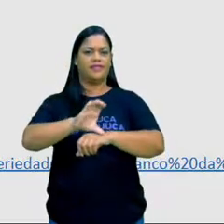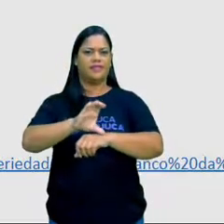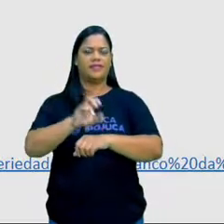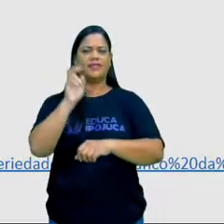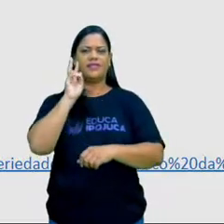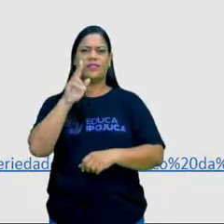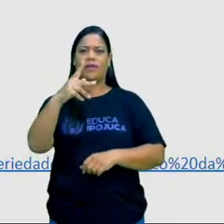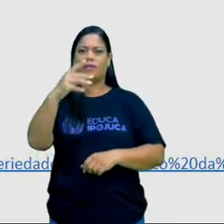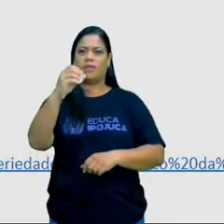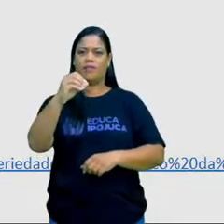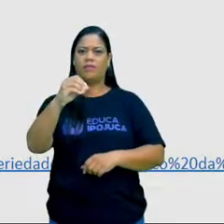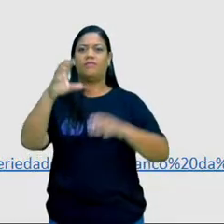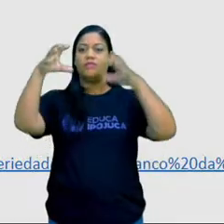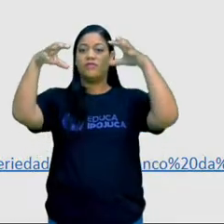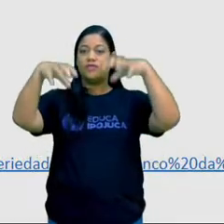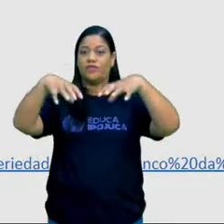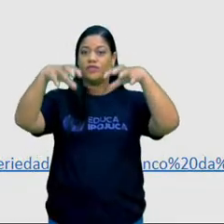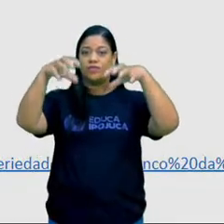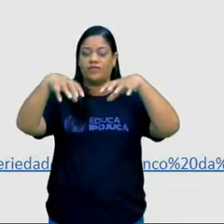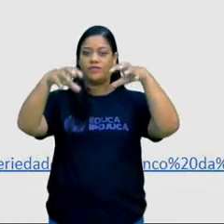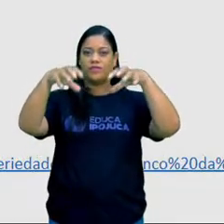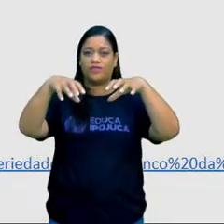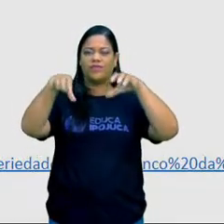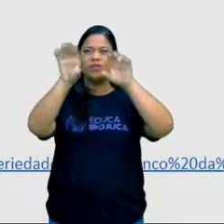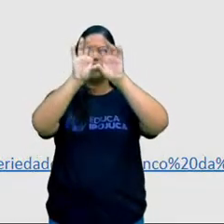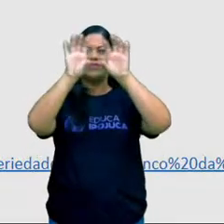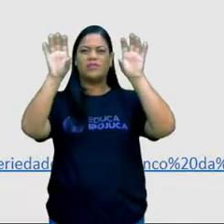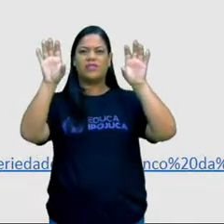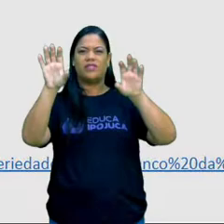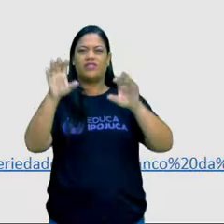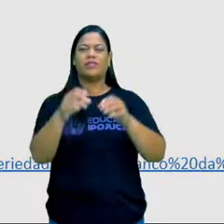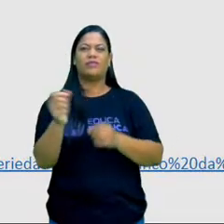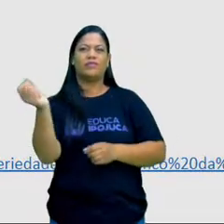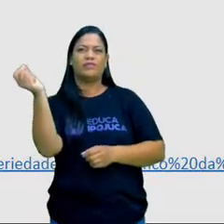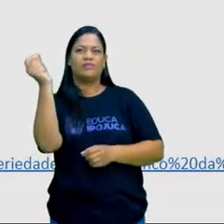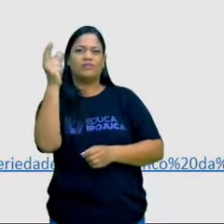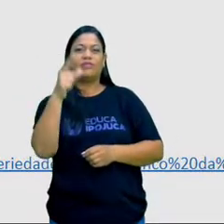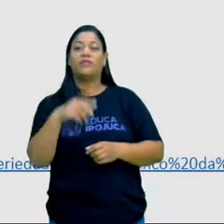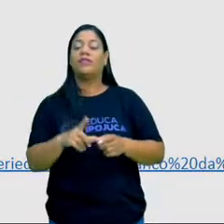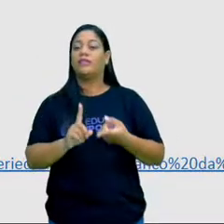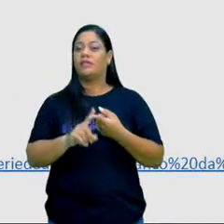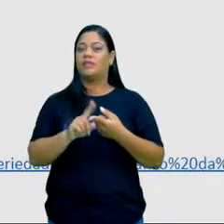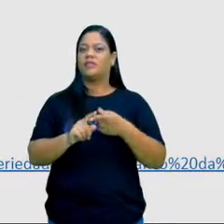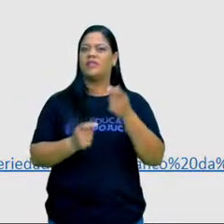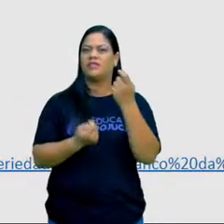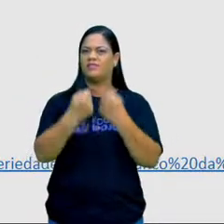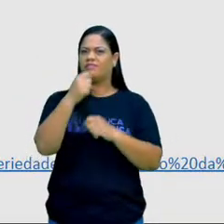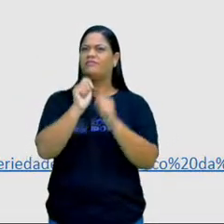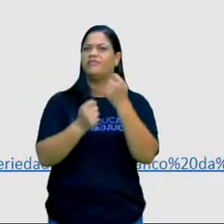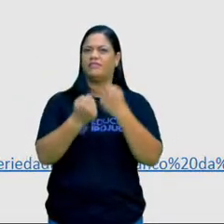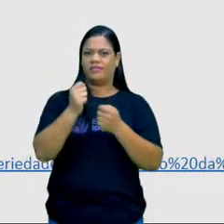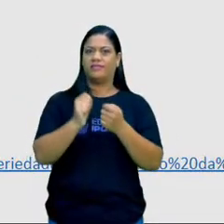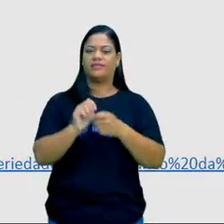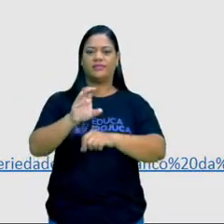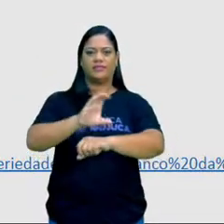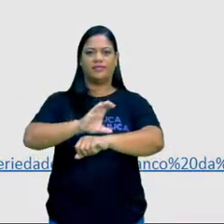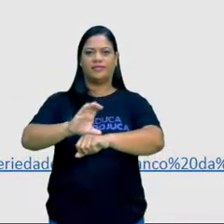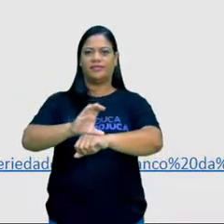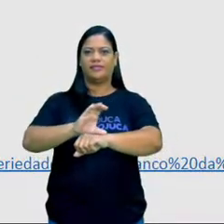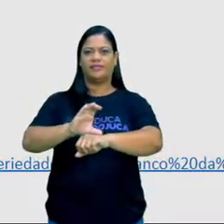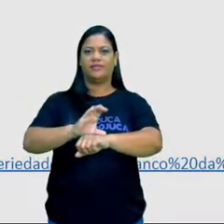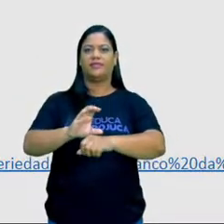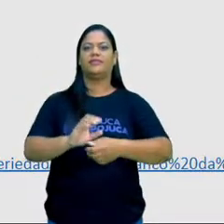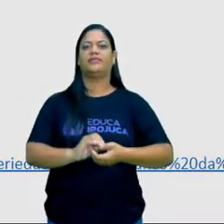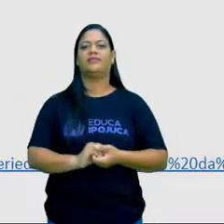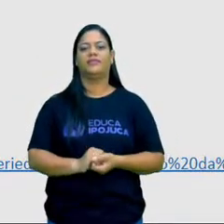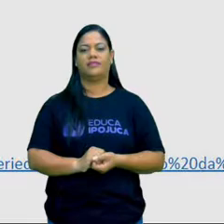o pó, chuva, né? Nublado, a gente lembra de máquinas. Então, isso referente à cor cinza. Já